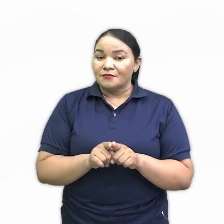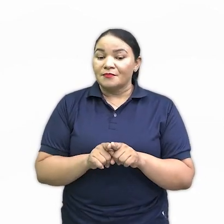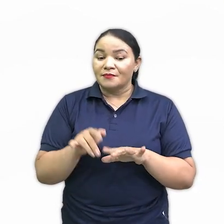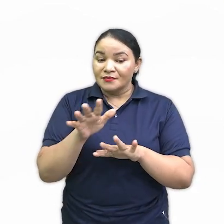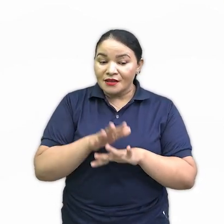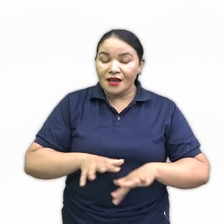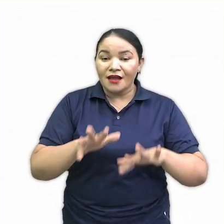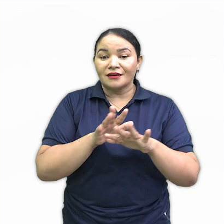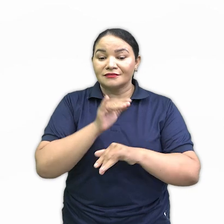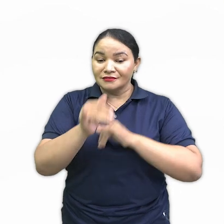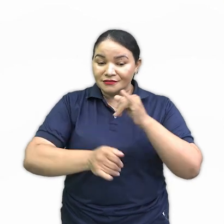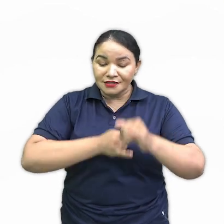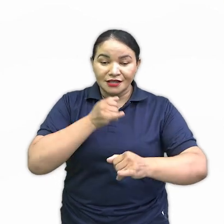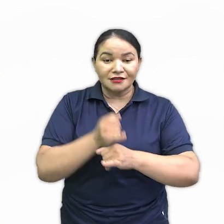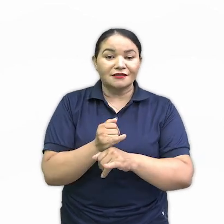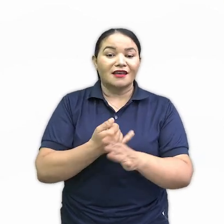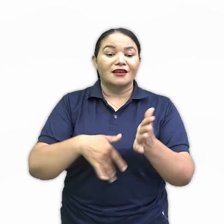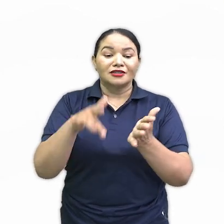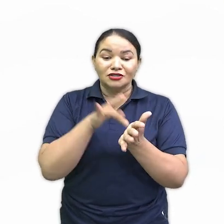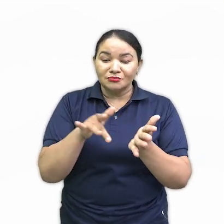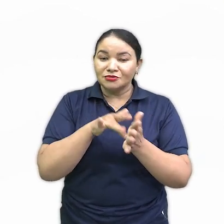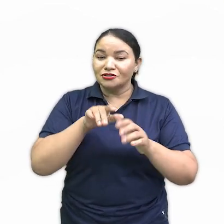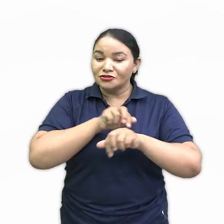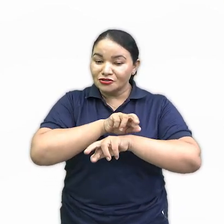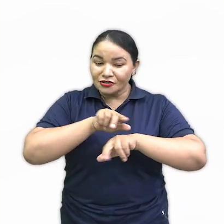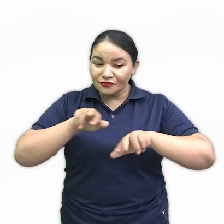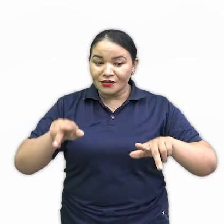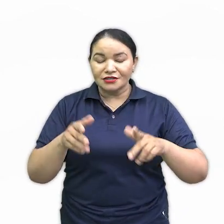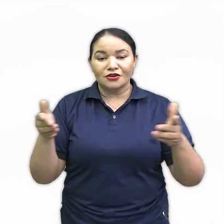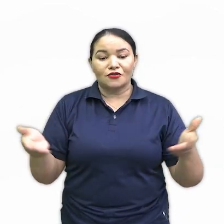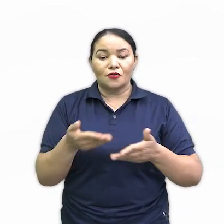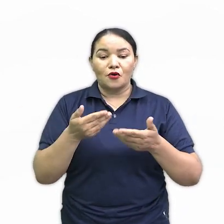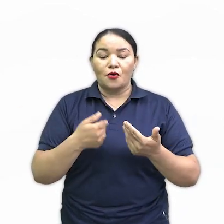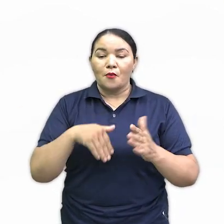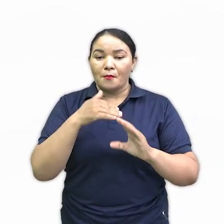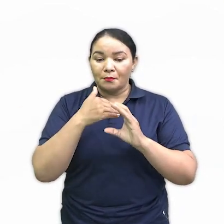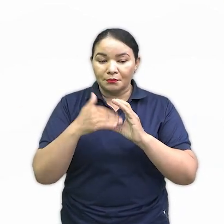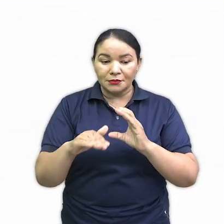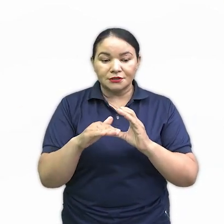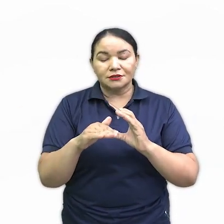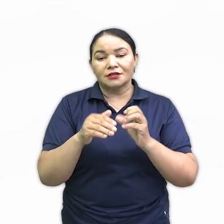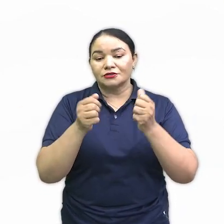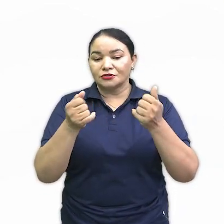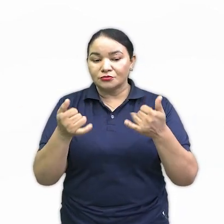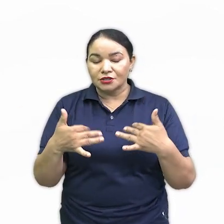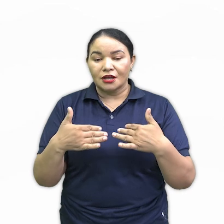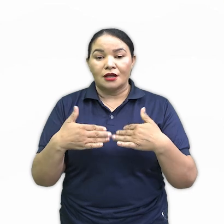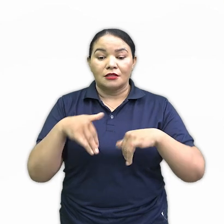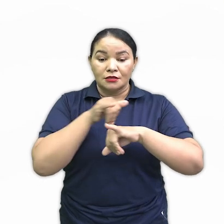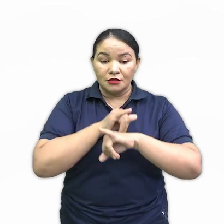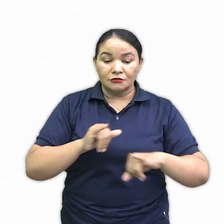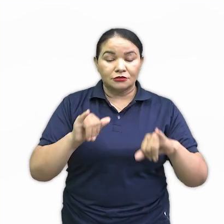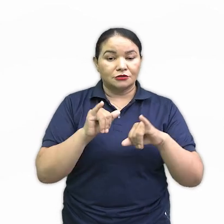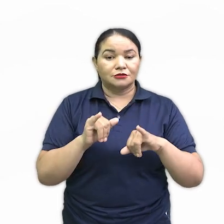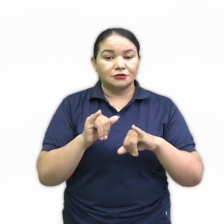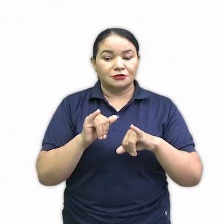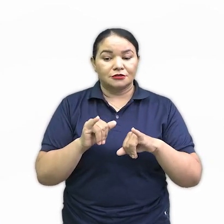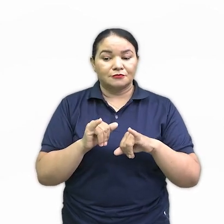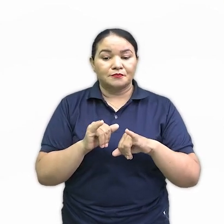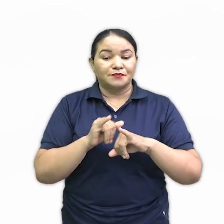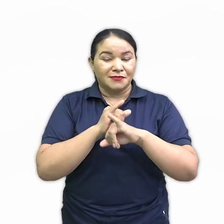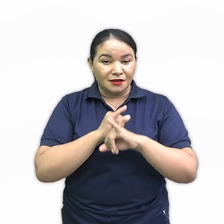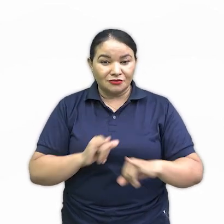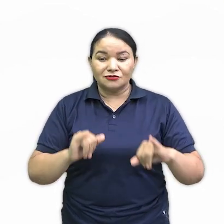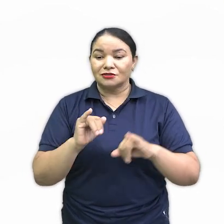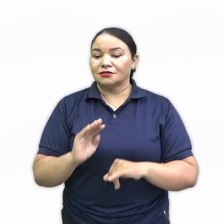mídias sociais, nós vamos falar sobre mensagens, sobre notícias sensacionalistas, né?